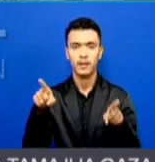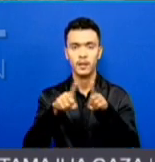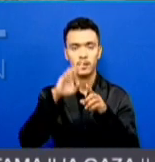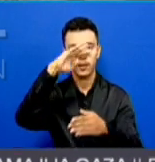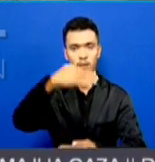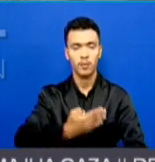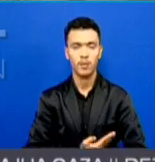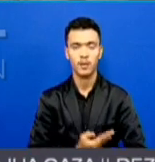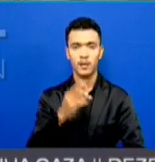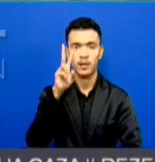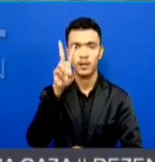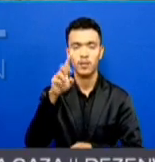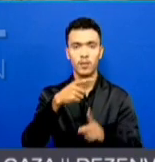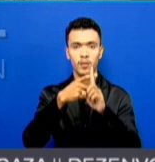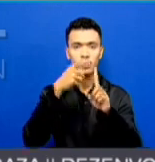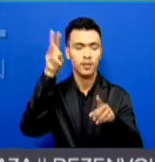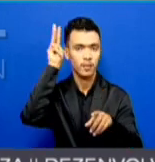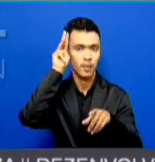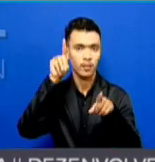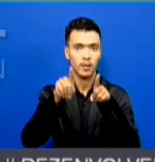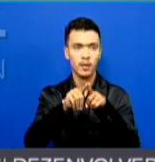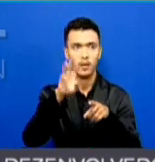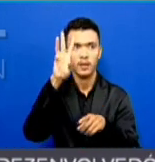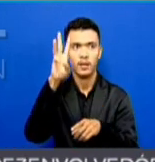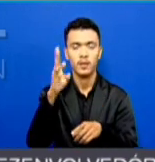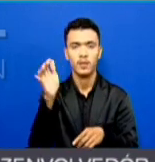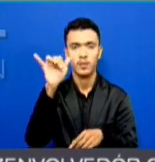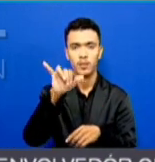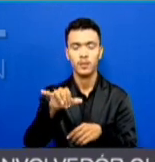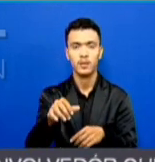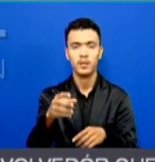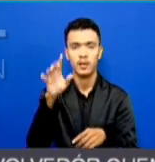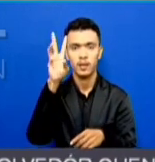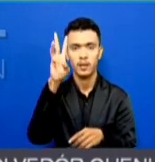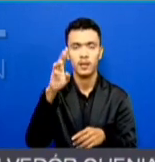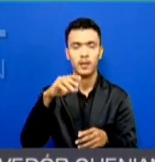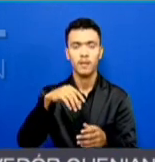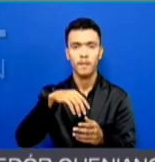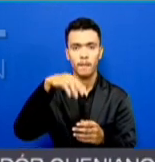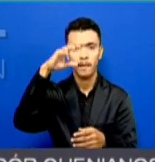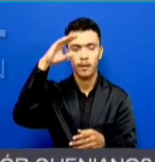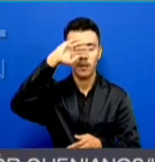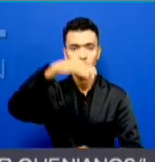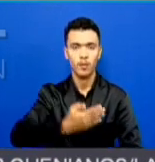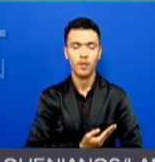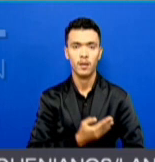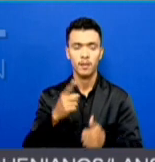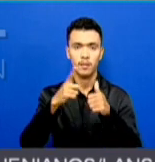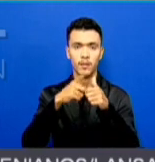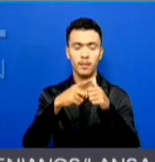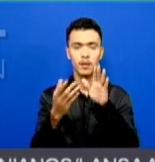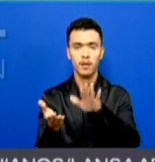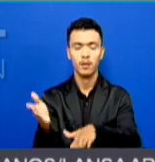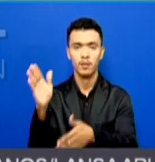daruak husi mau aling na ineng husi sirana ineng ne wanda huluk filehikas onaba mundu